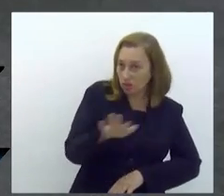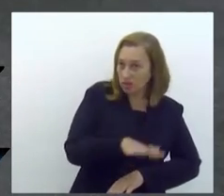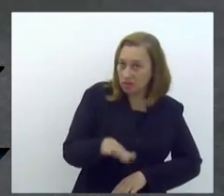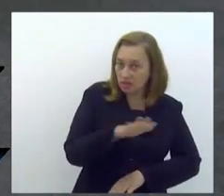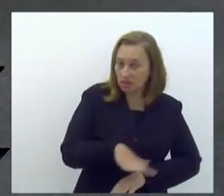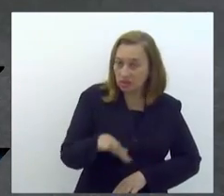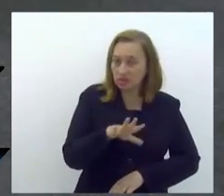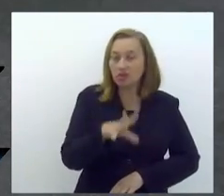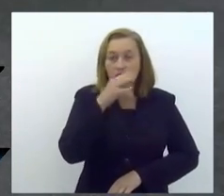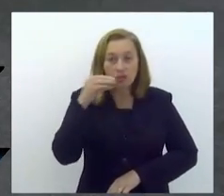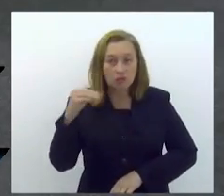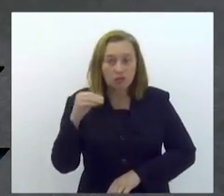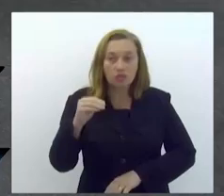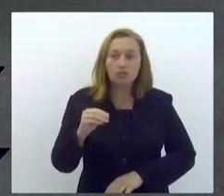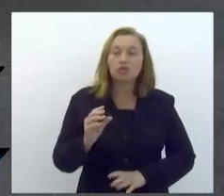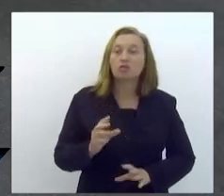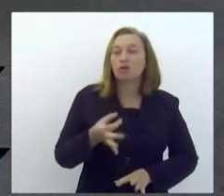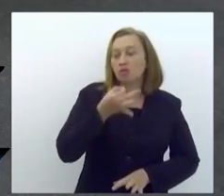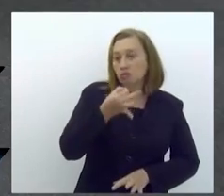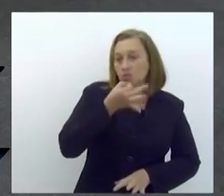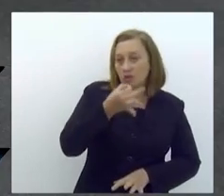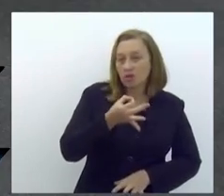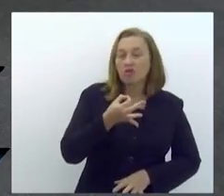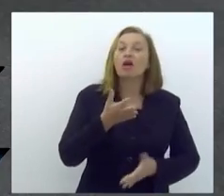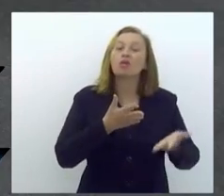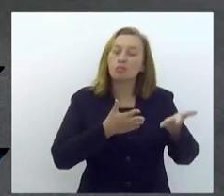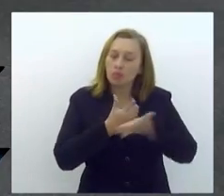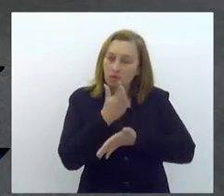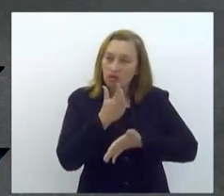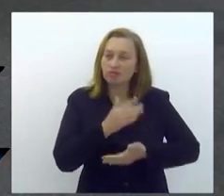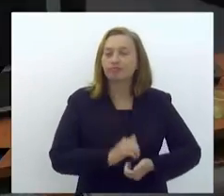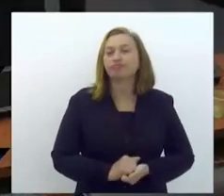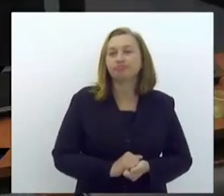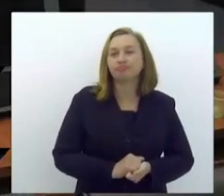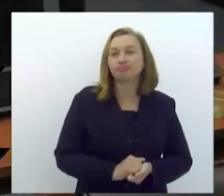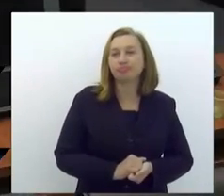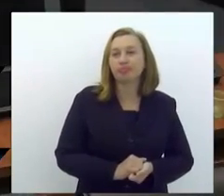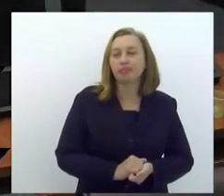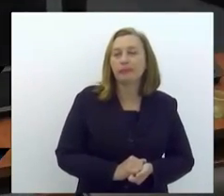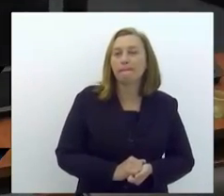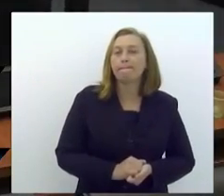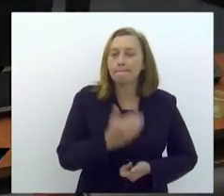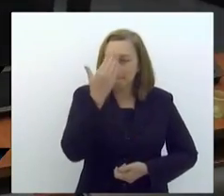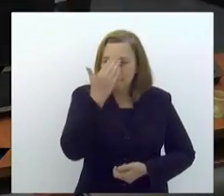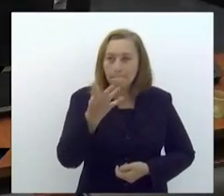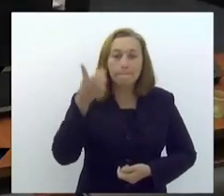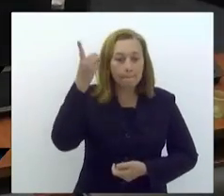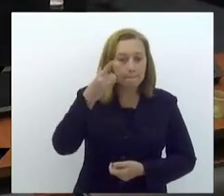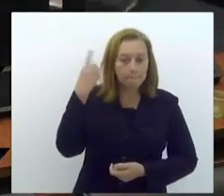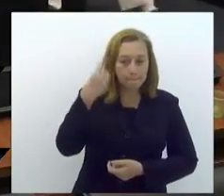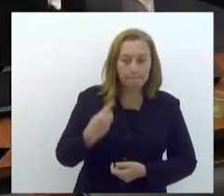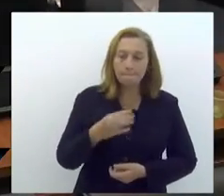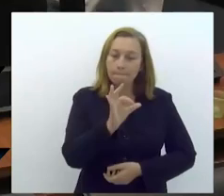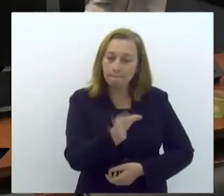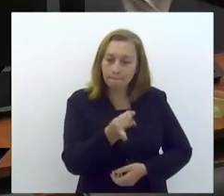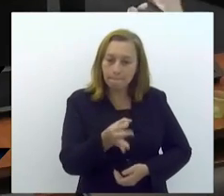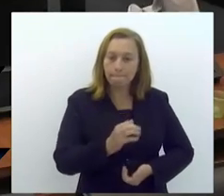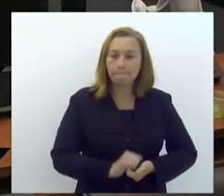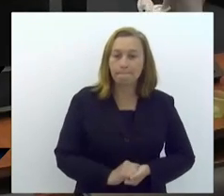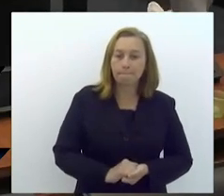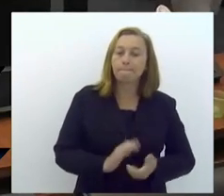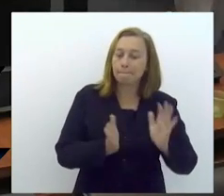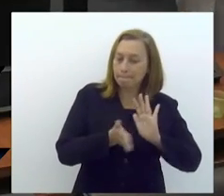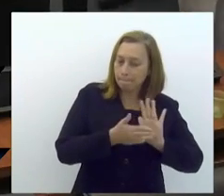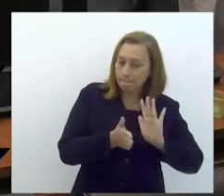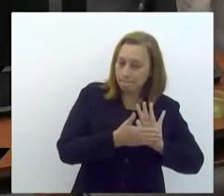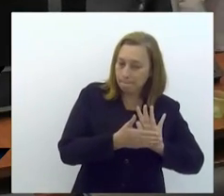o parecer da comissão no mérito é favorável cada deputada Dani Com certeza é